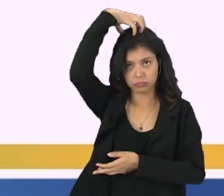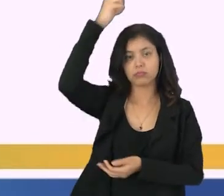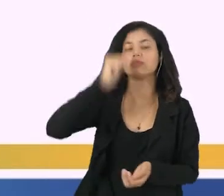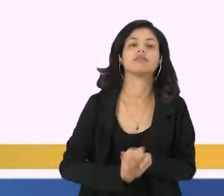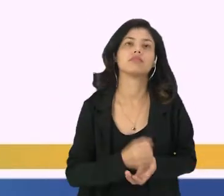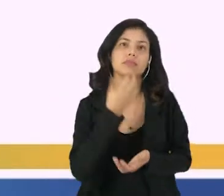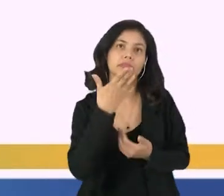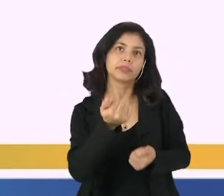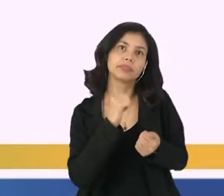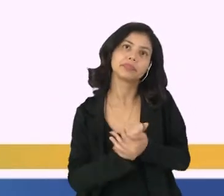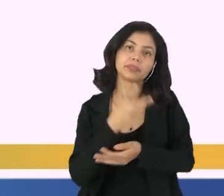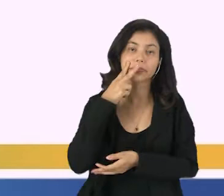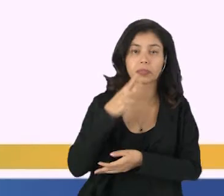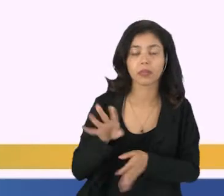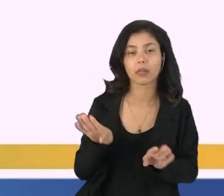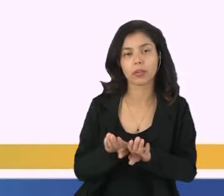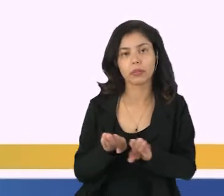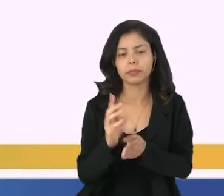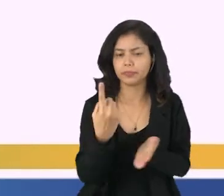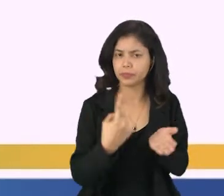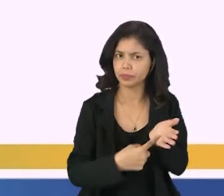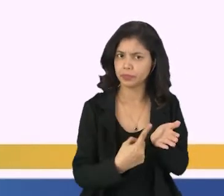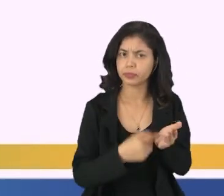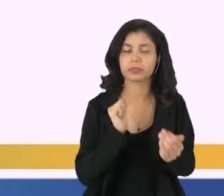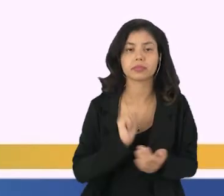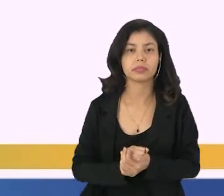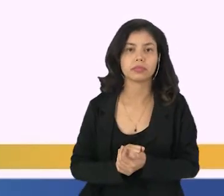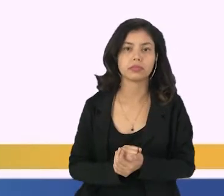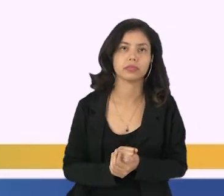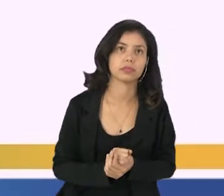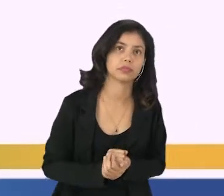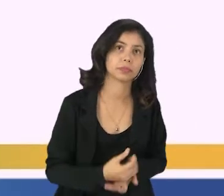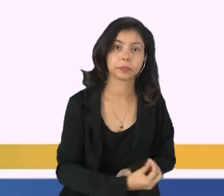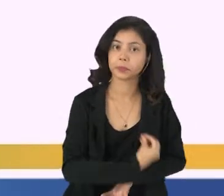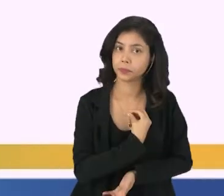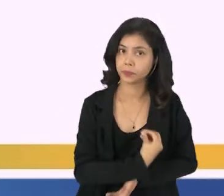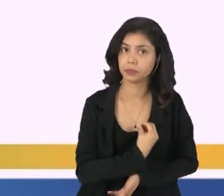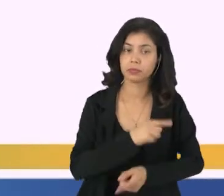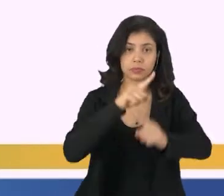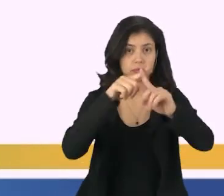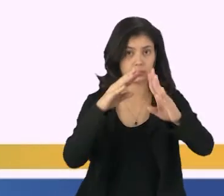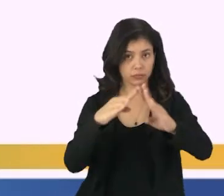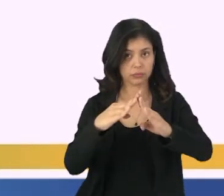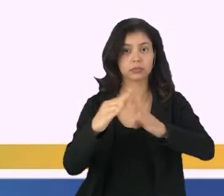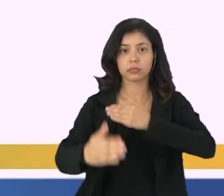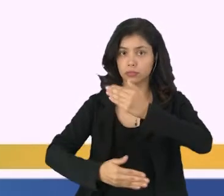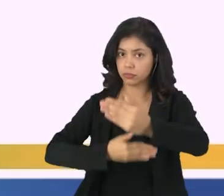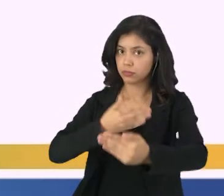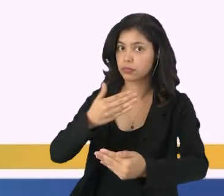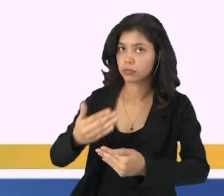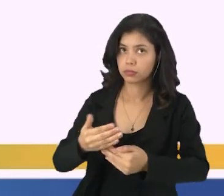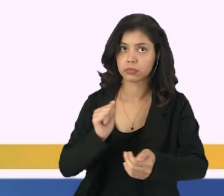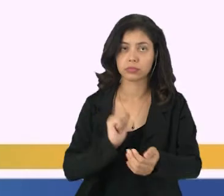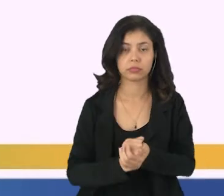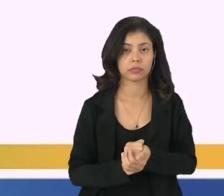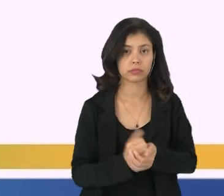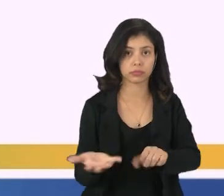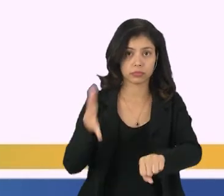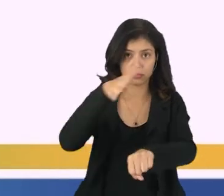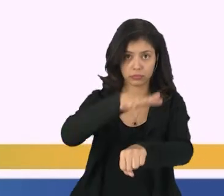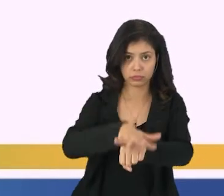bom, pessoal? Então, a gente já vê então que temos um acordo, né, da presença da igreja aí nesse processo de colonização,